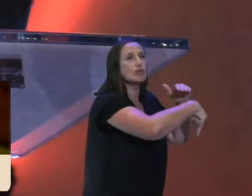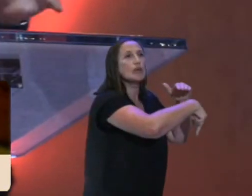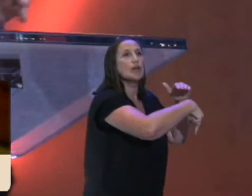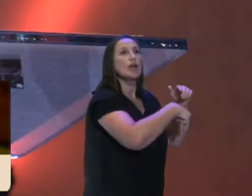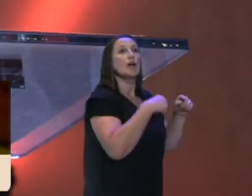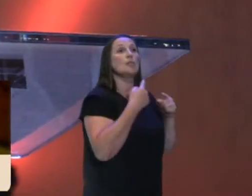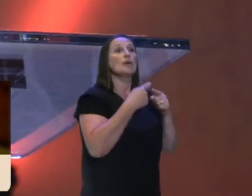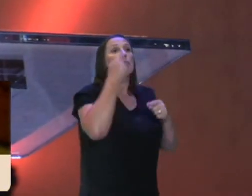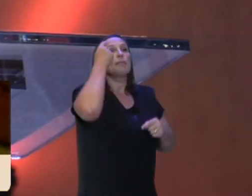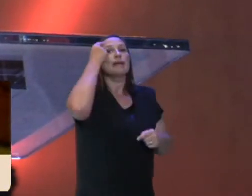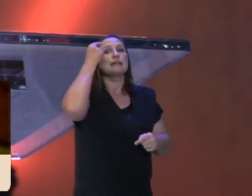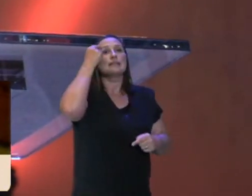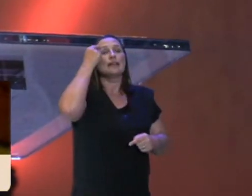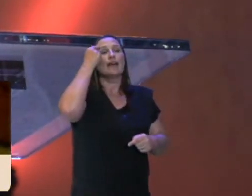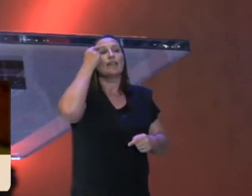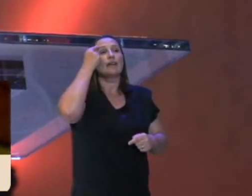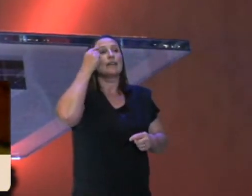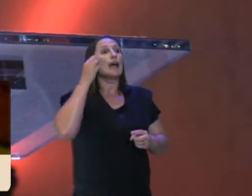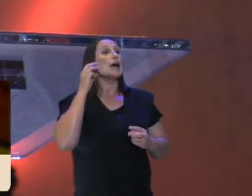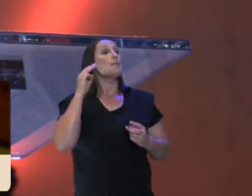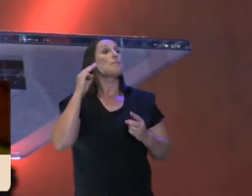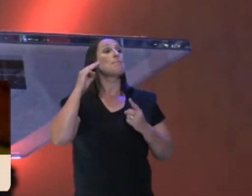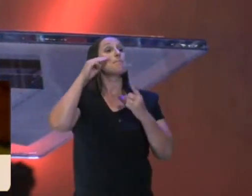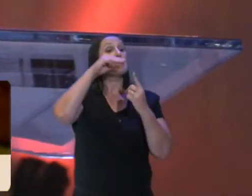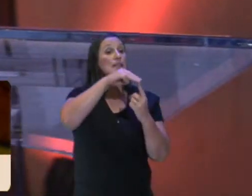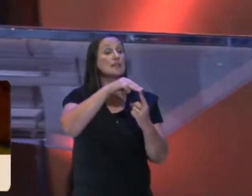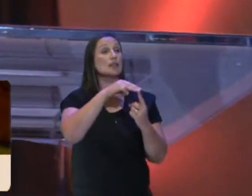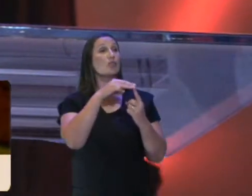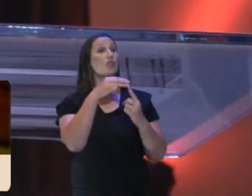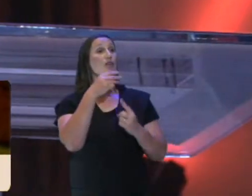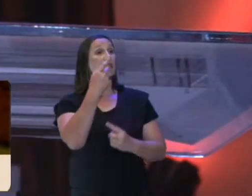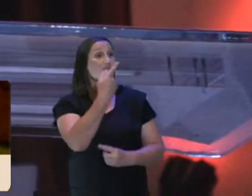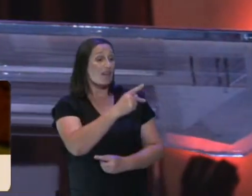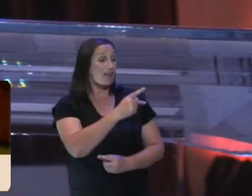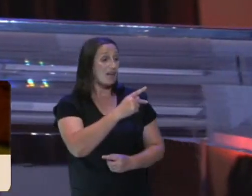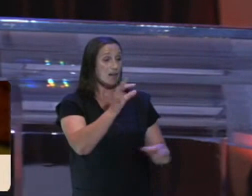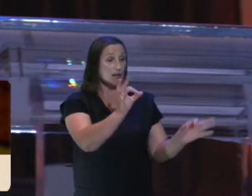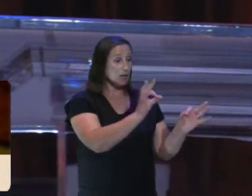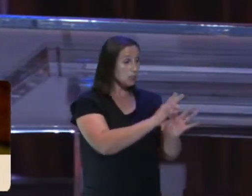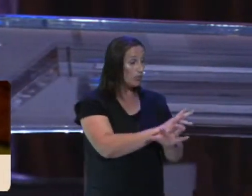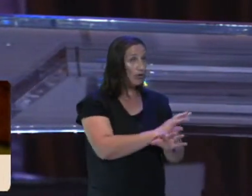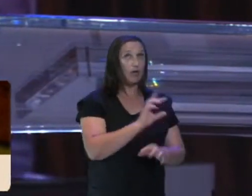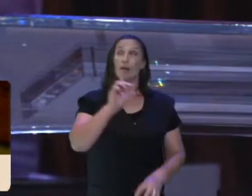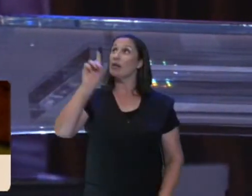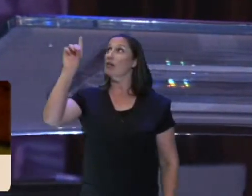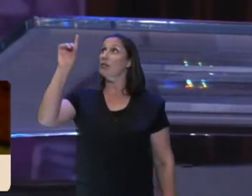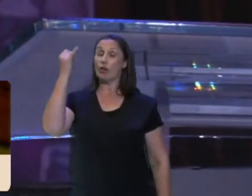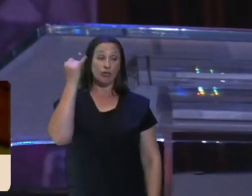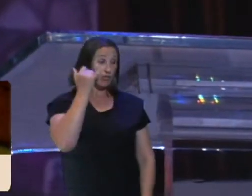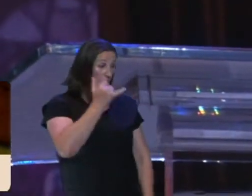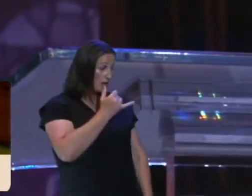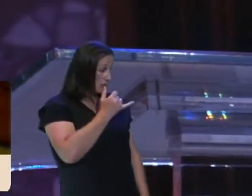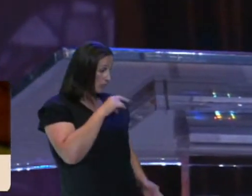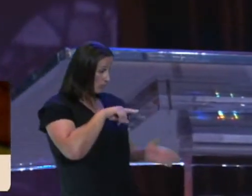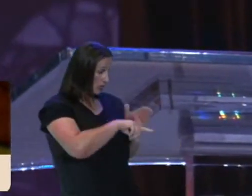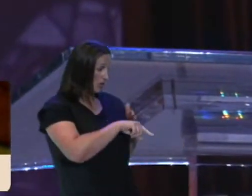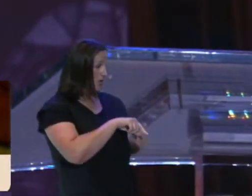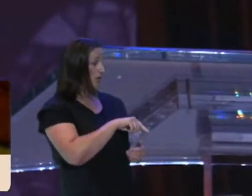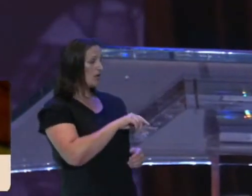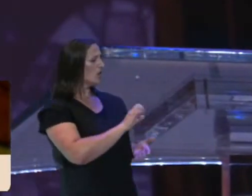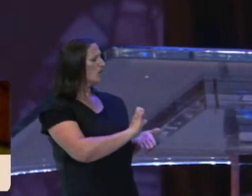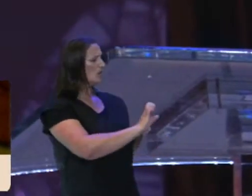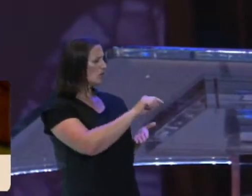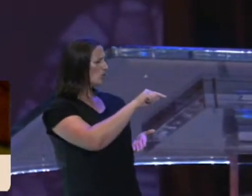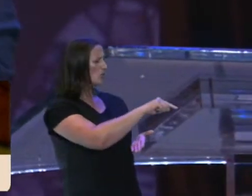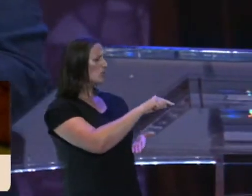tinha terminado. E o Senhor está perguntando para ele assim: Elias, o que é que você está fazendo aqui nesse lugar? O que é que você